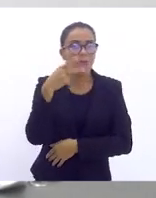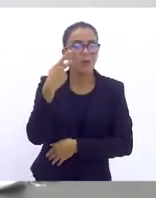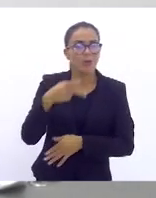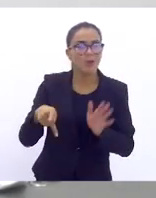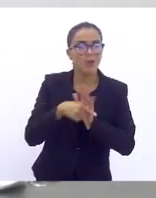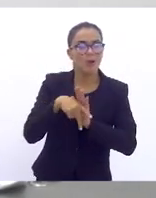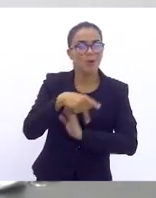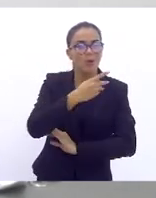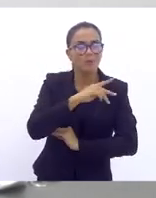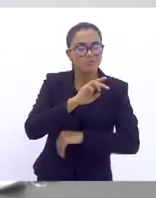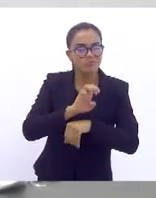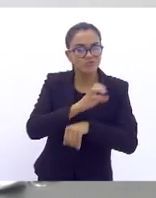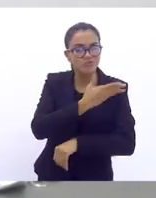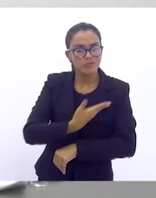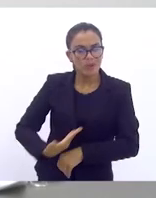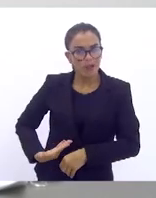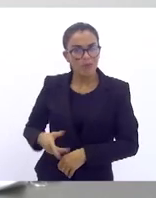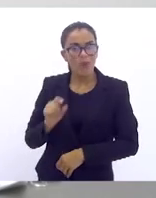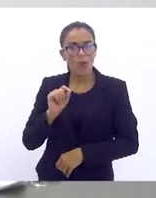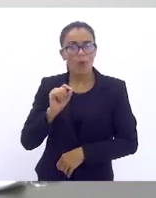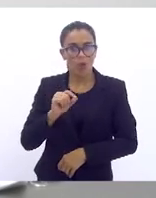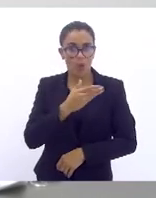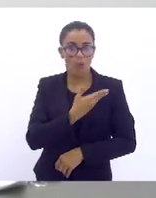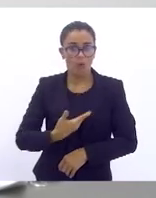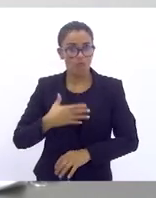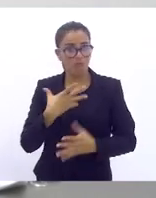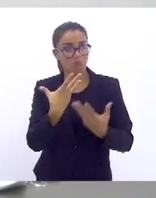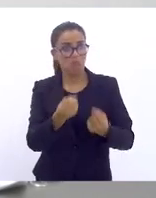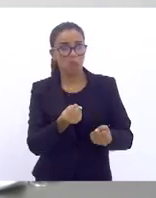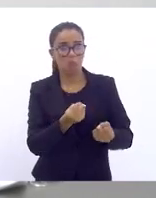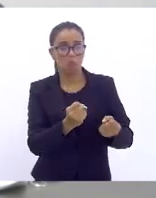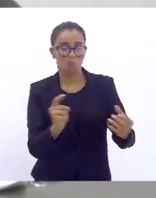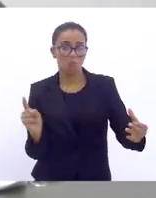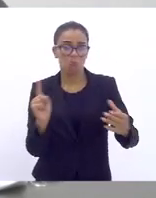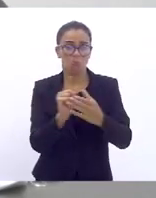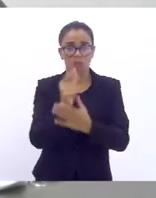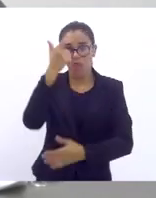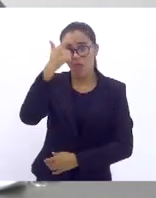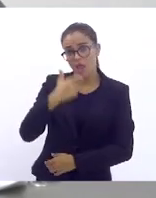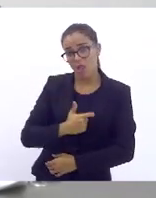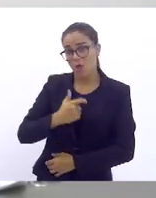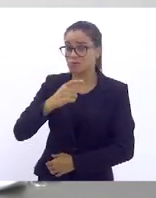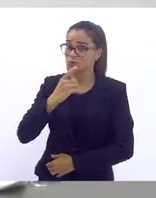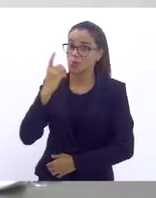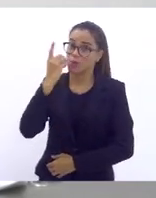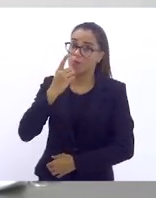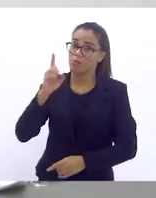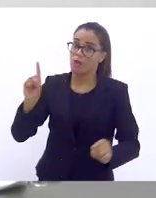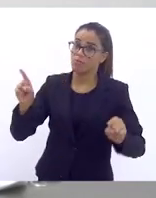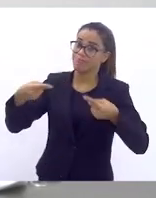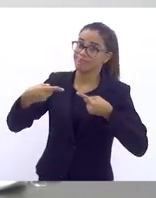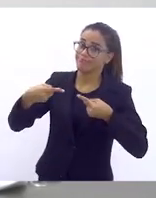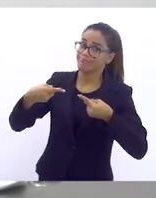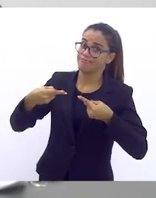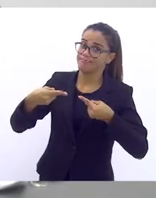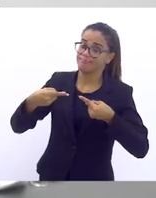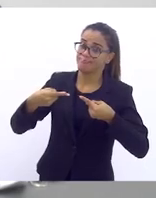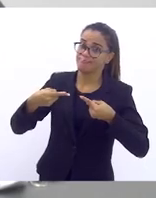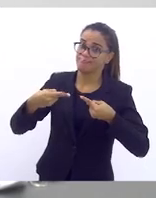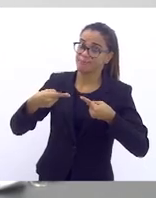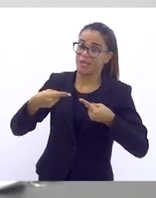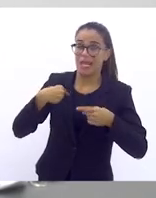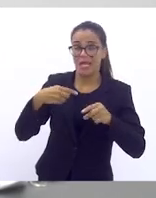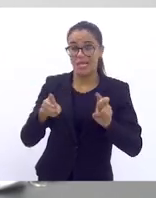abraçada por um governo eu sou um deputado de oposição nesse tema